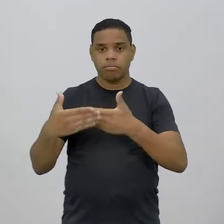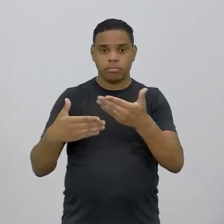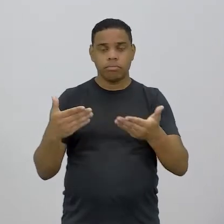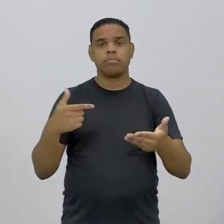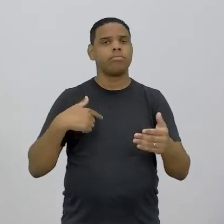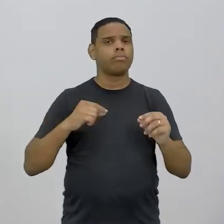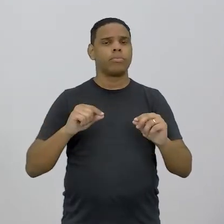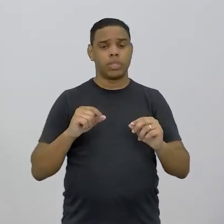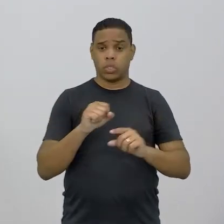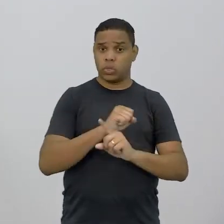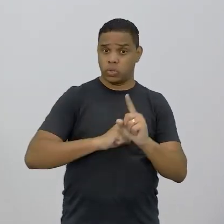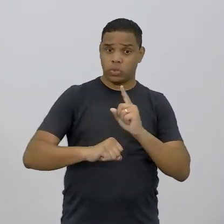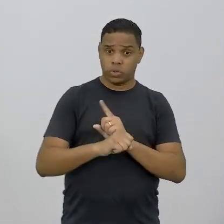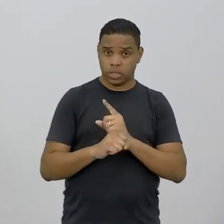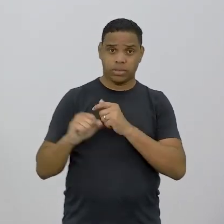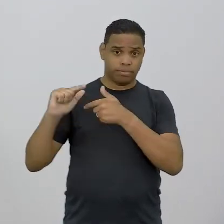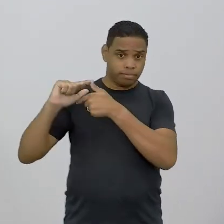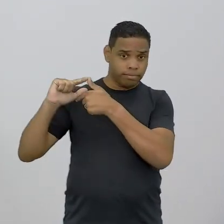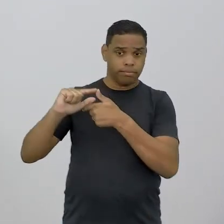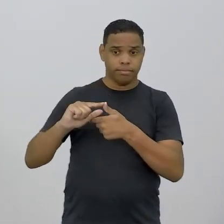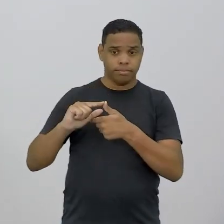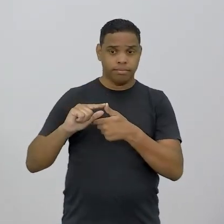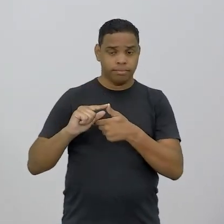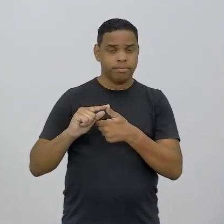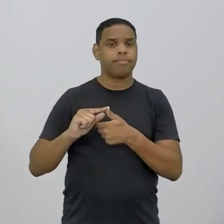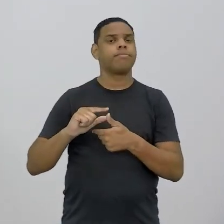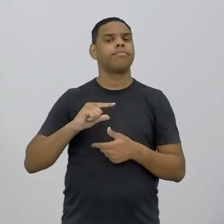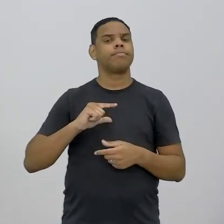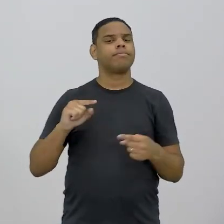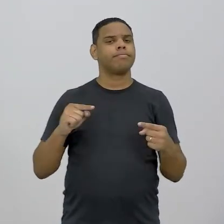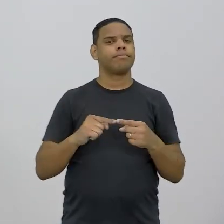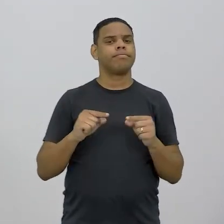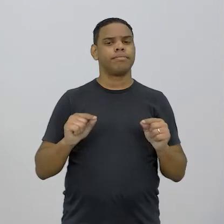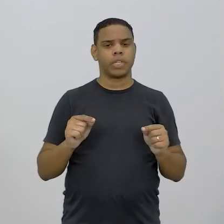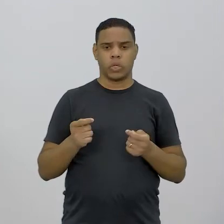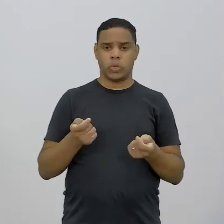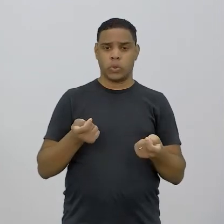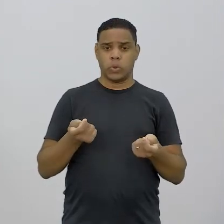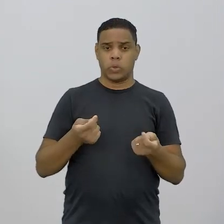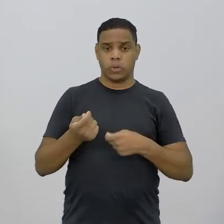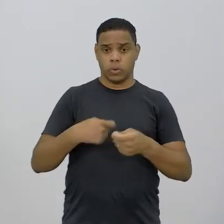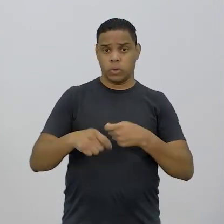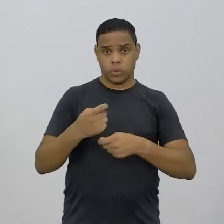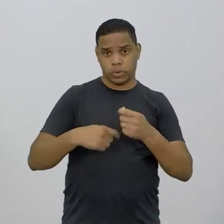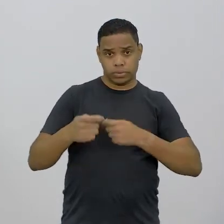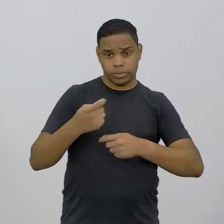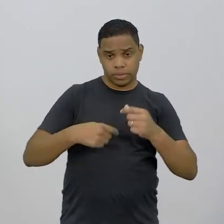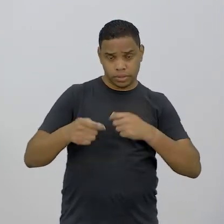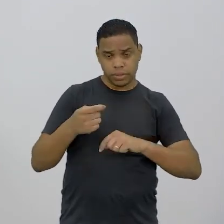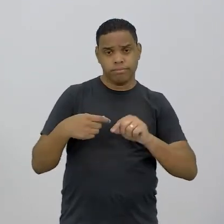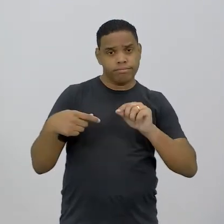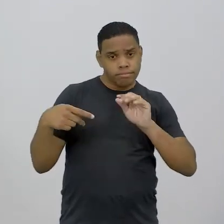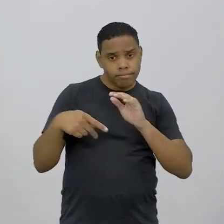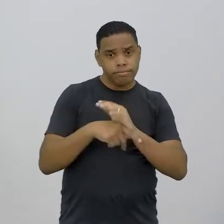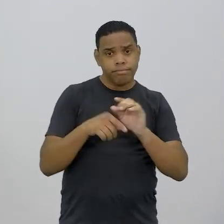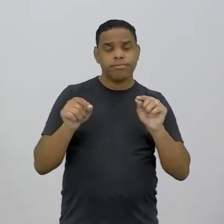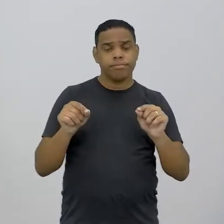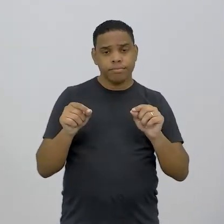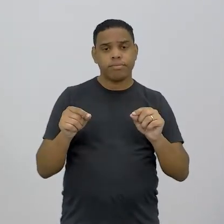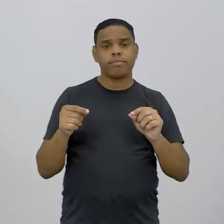quer dizer o seguinte: as sociedades tradicionais elas têm a ver com uma economia que é